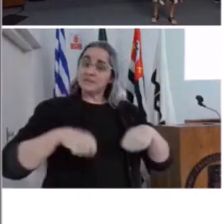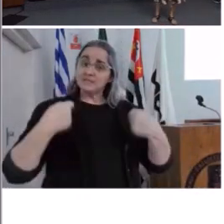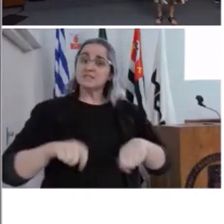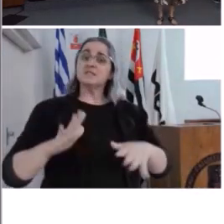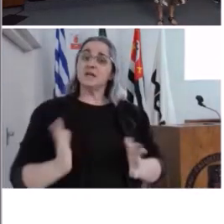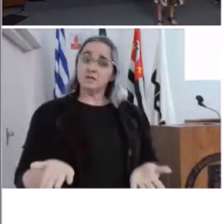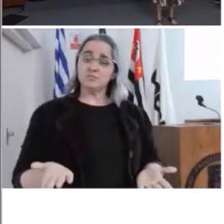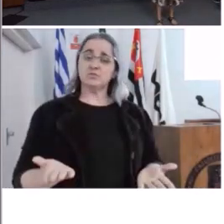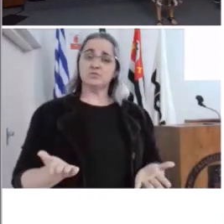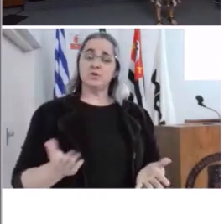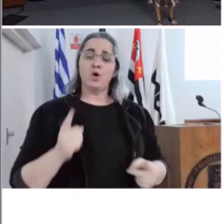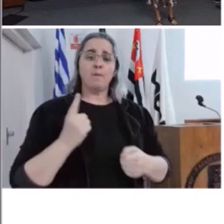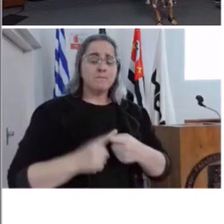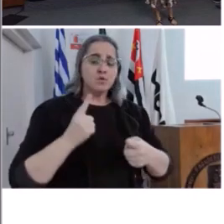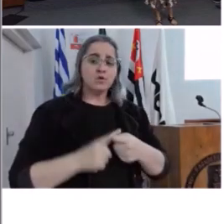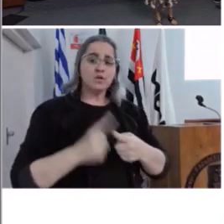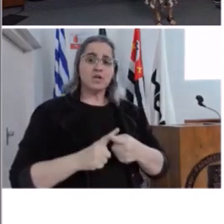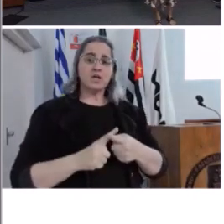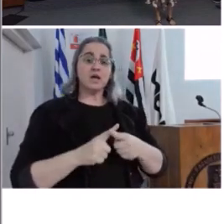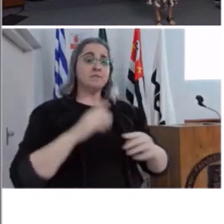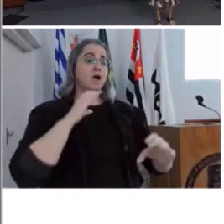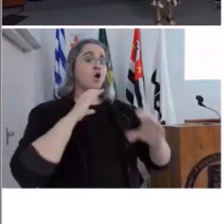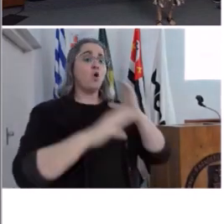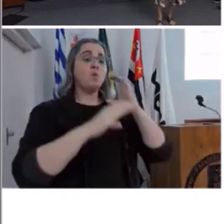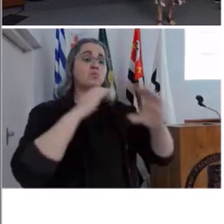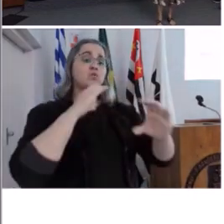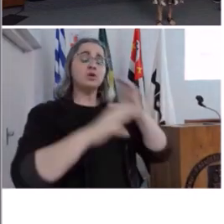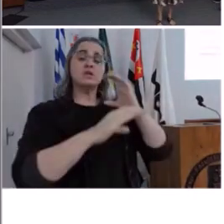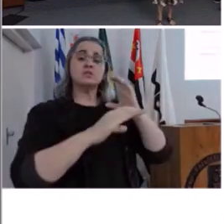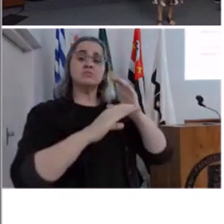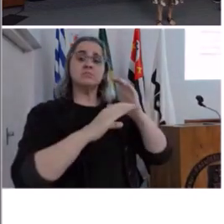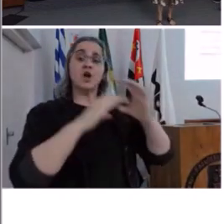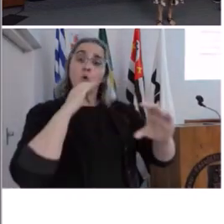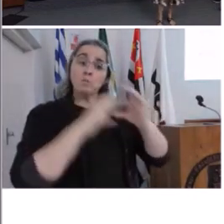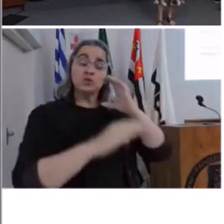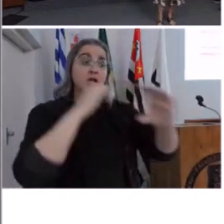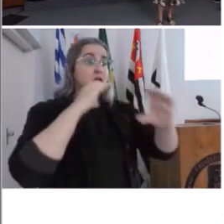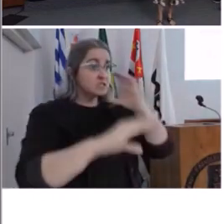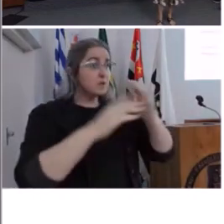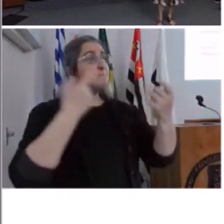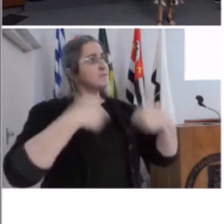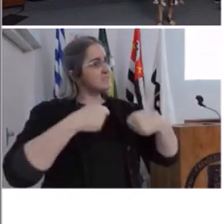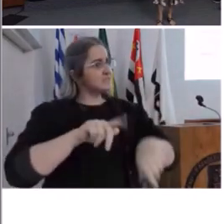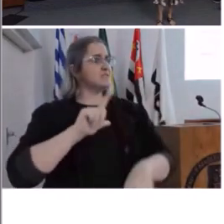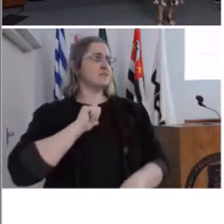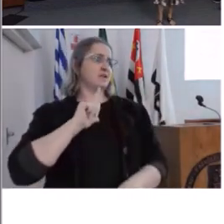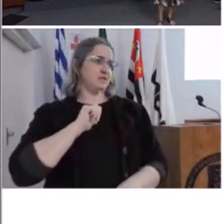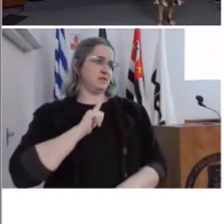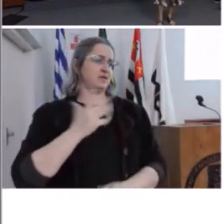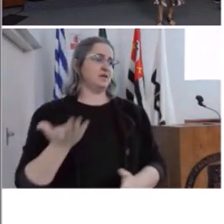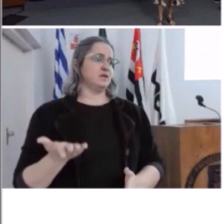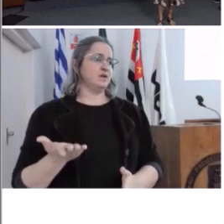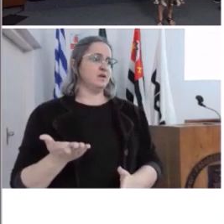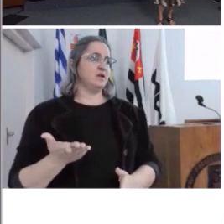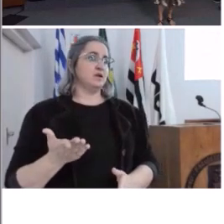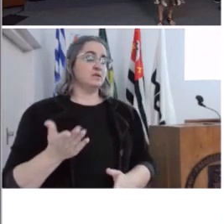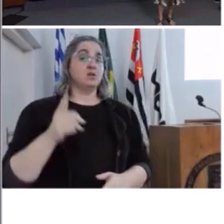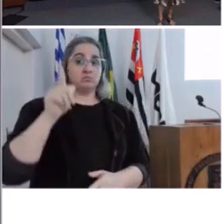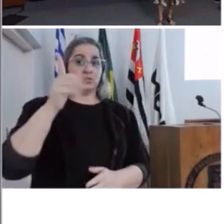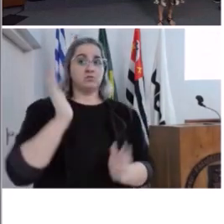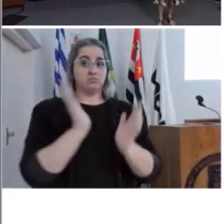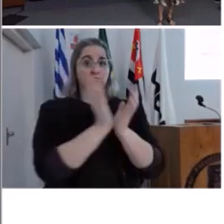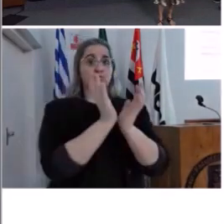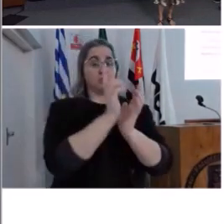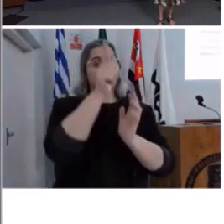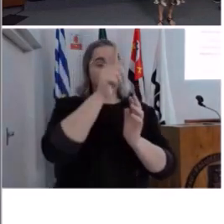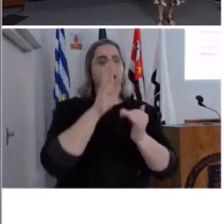para poder a nossa comunicação ser uma comunicação direta. Por enquanto, aqui que nós temos, né, o pessoal, internautas que estão,